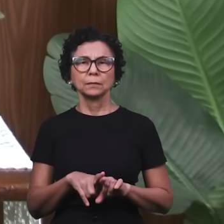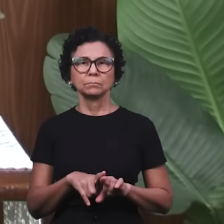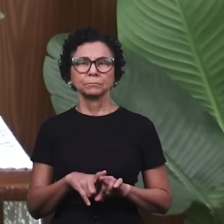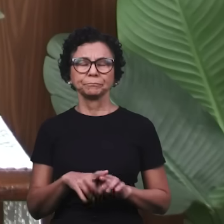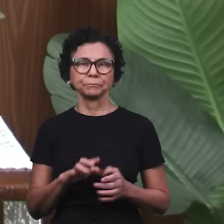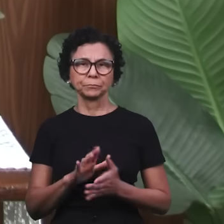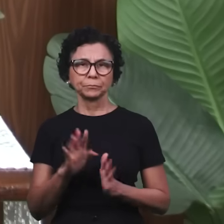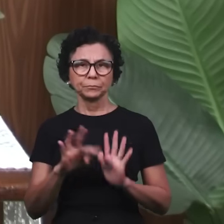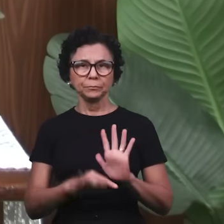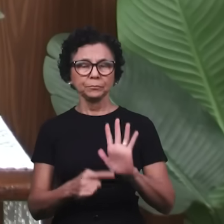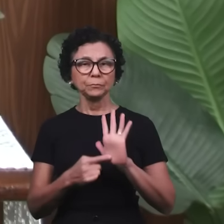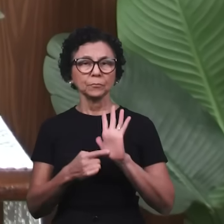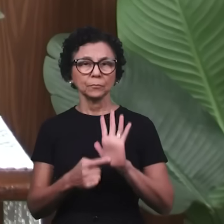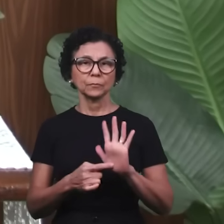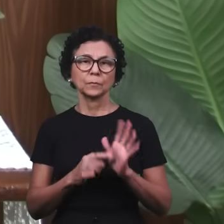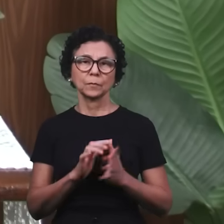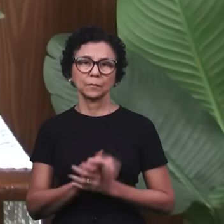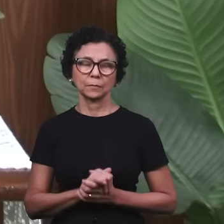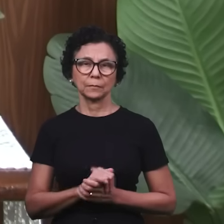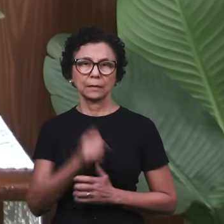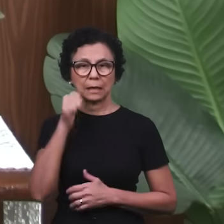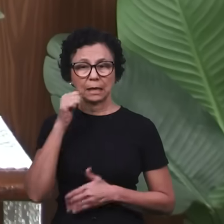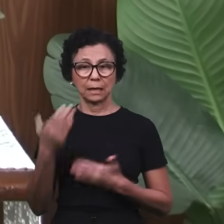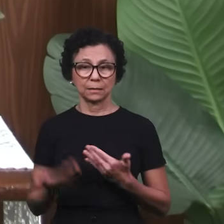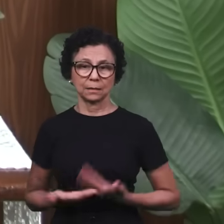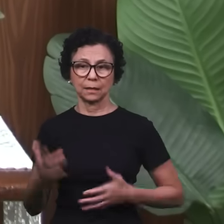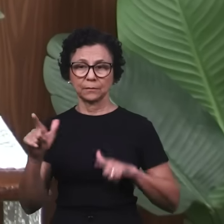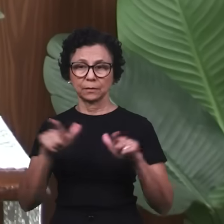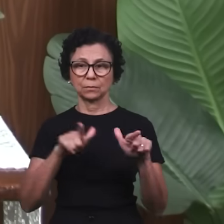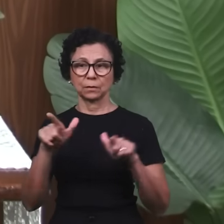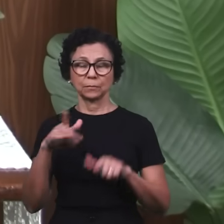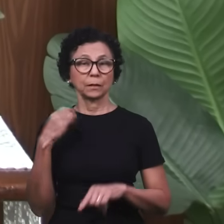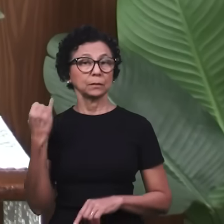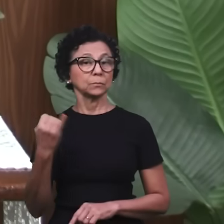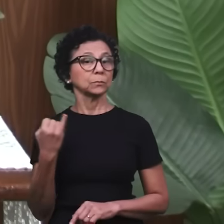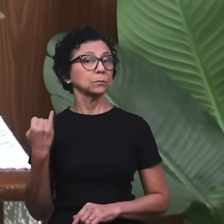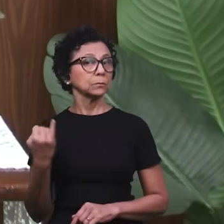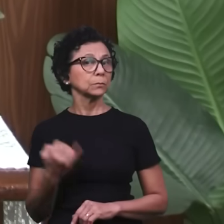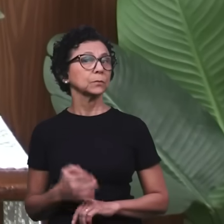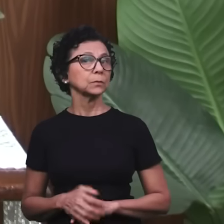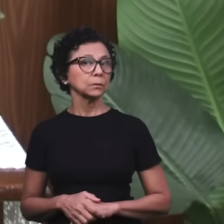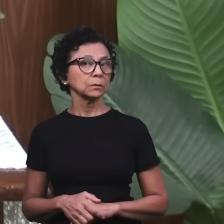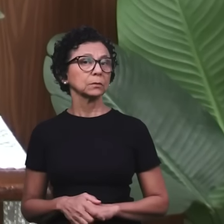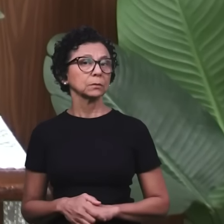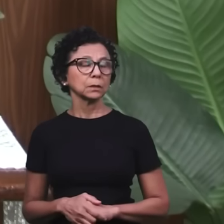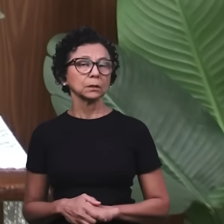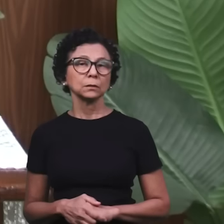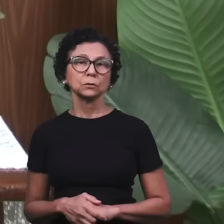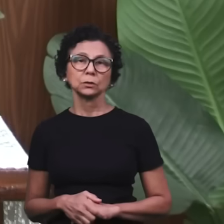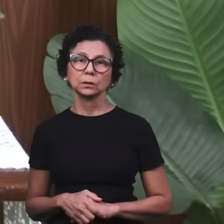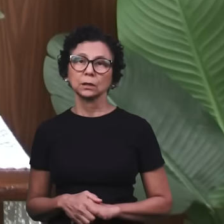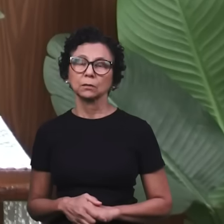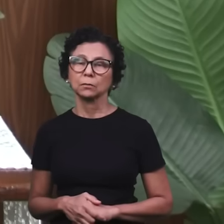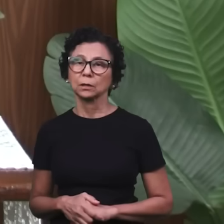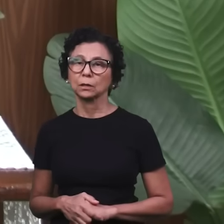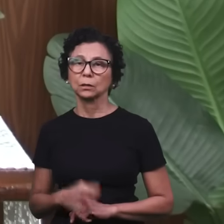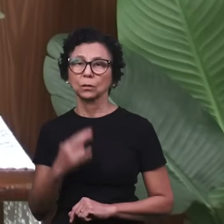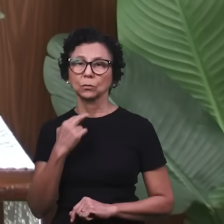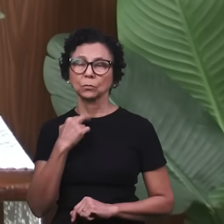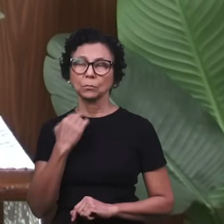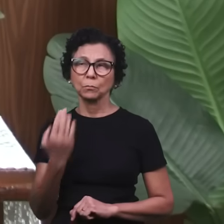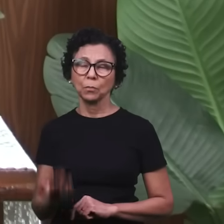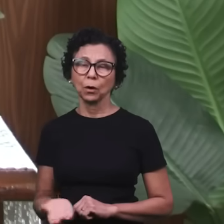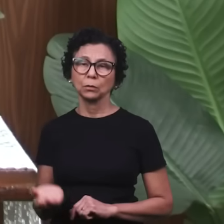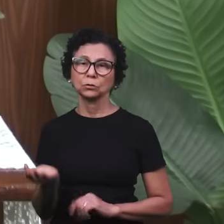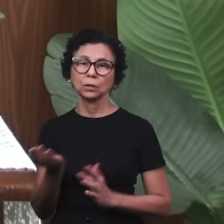que é um trabalho tão importante que nós não podemos deixar que esse trabalho ele venha a morrer. É claro que